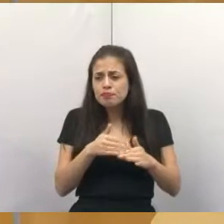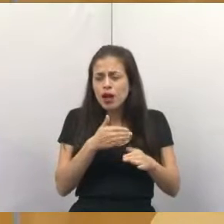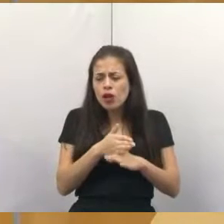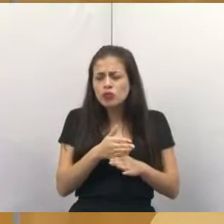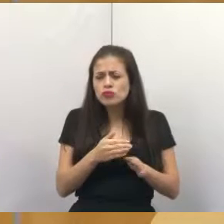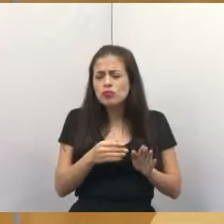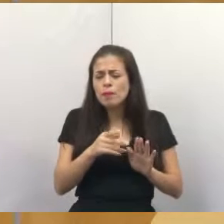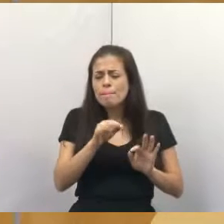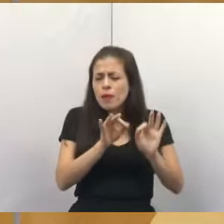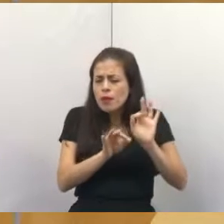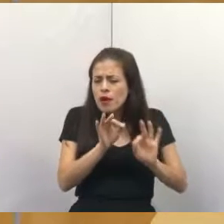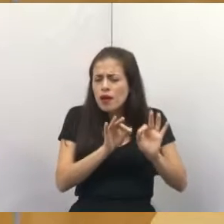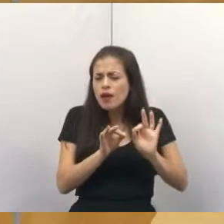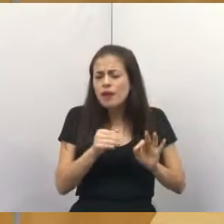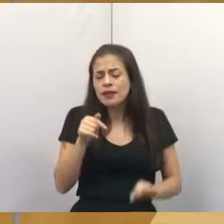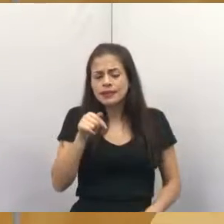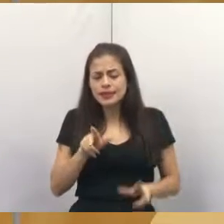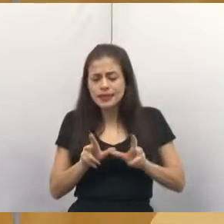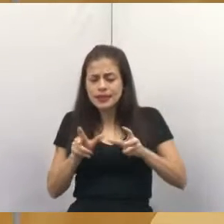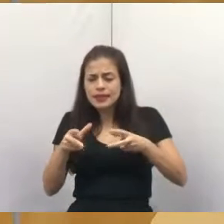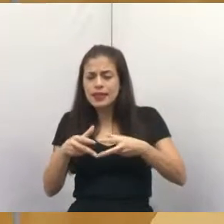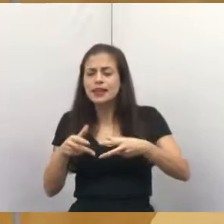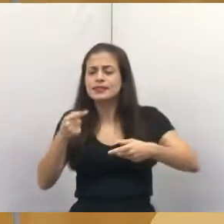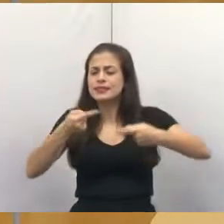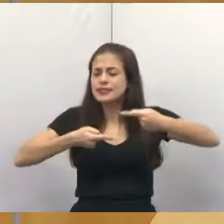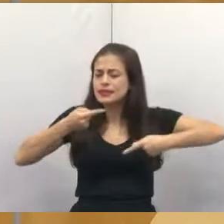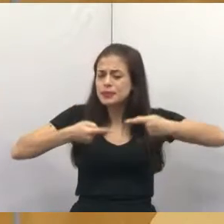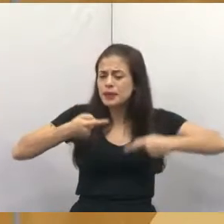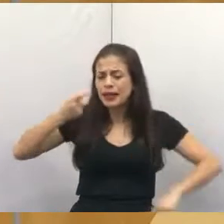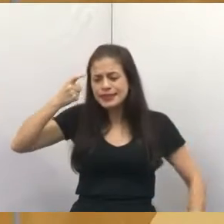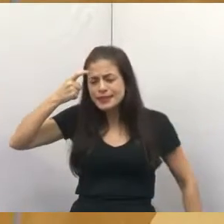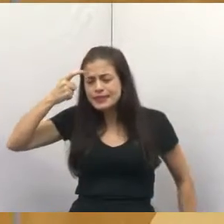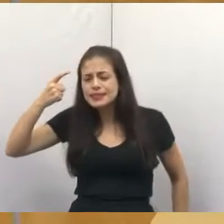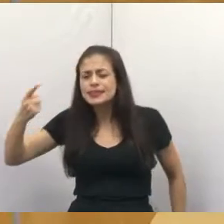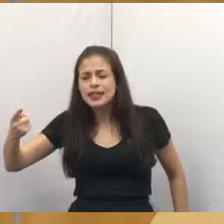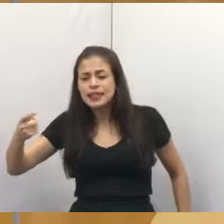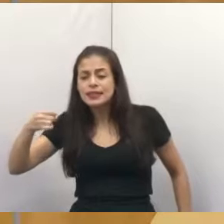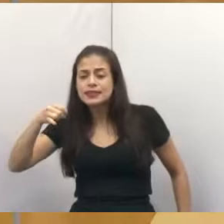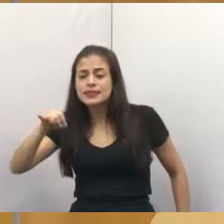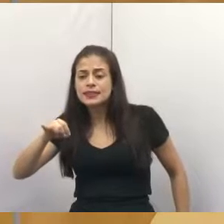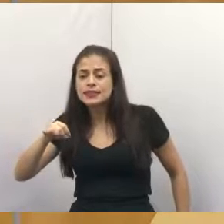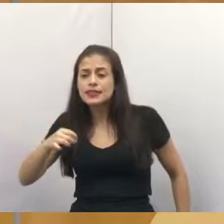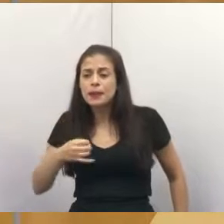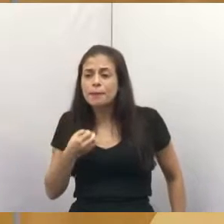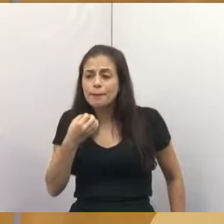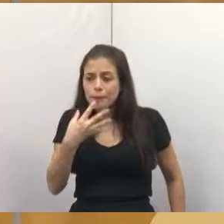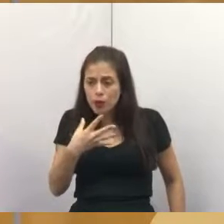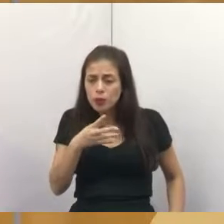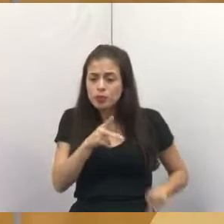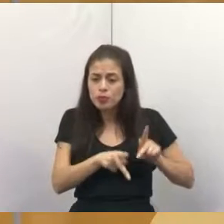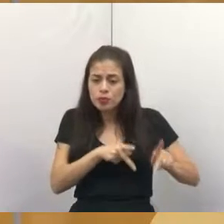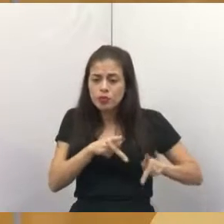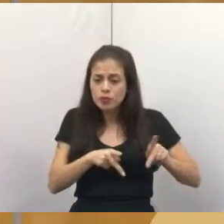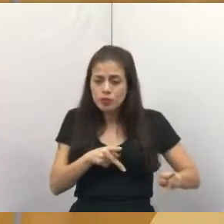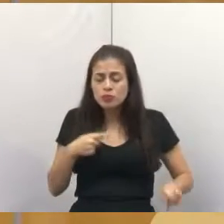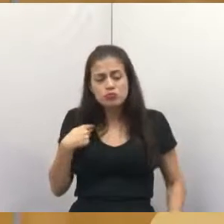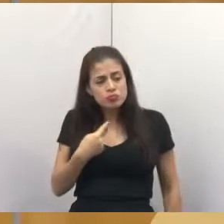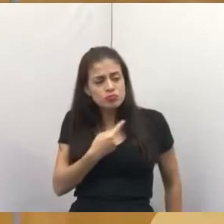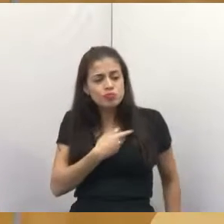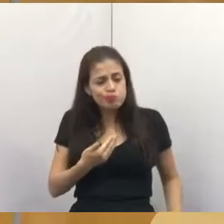casa do debates, essa é a casa das ideias. Se for produtivo para o povo, que a